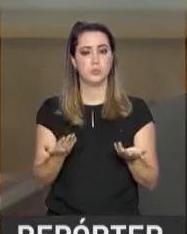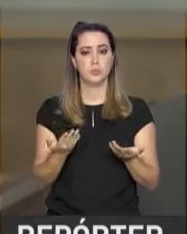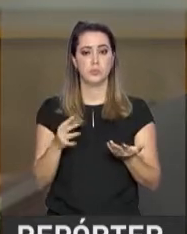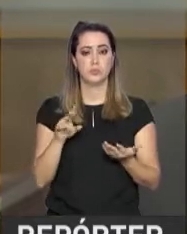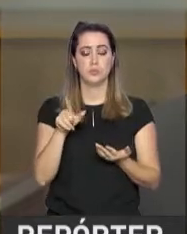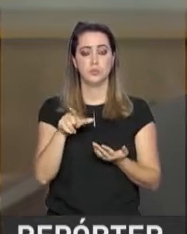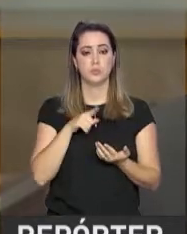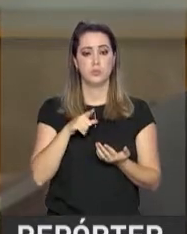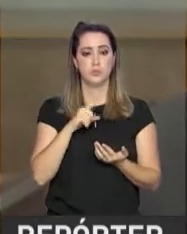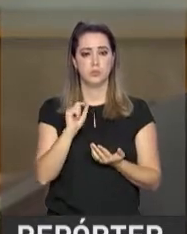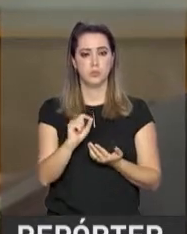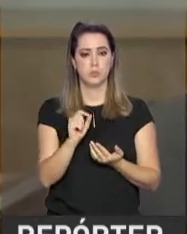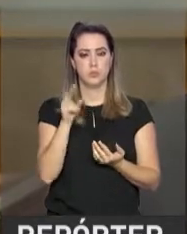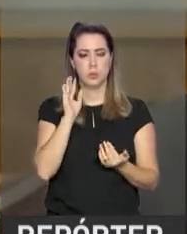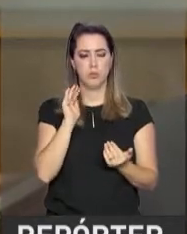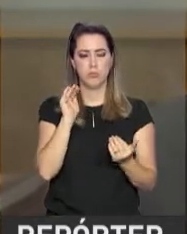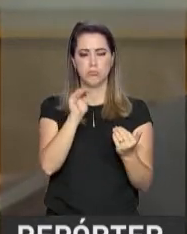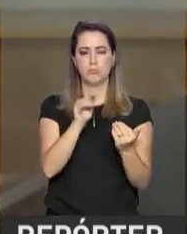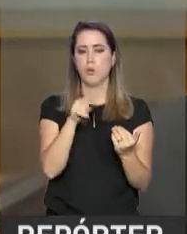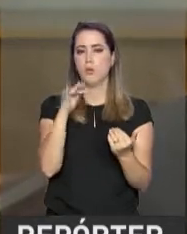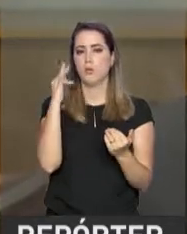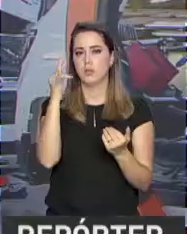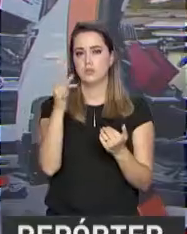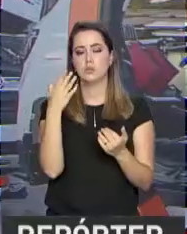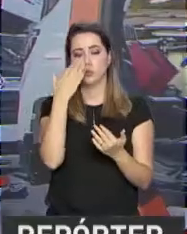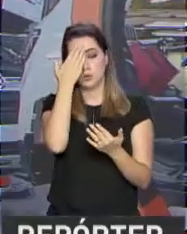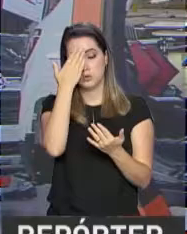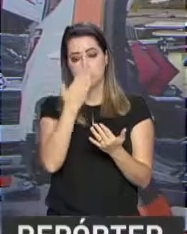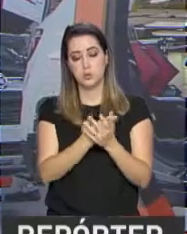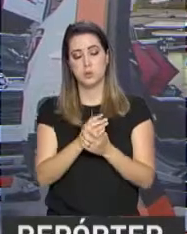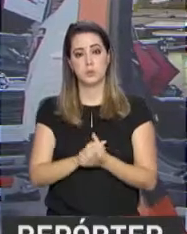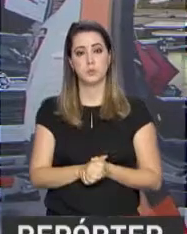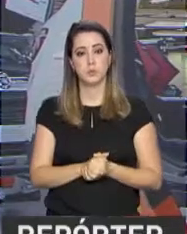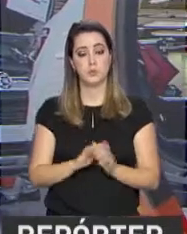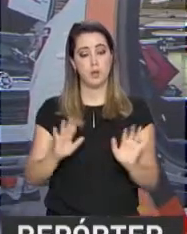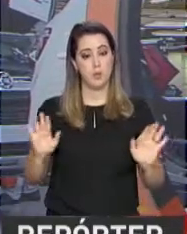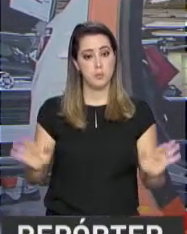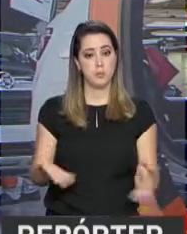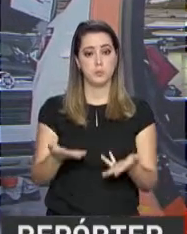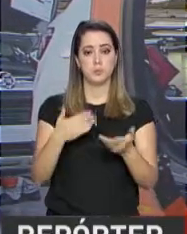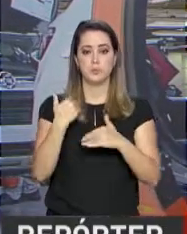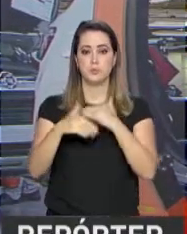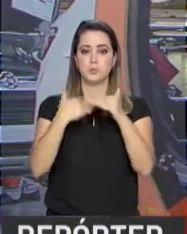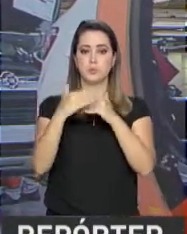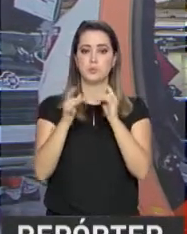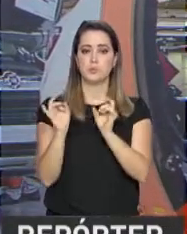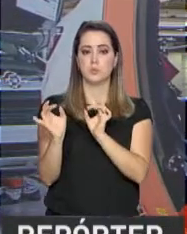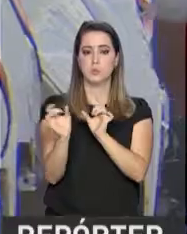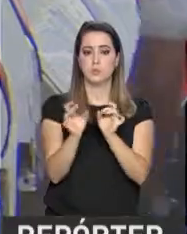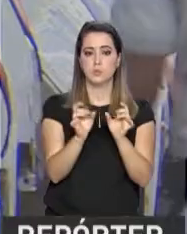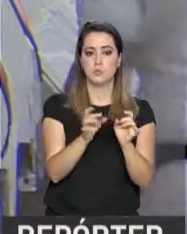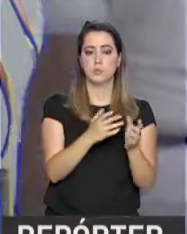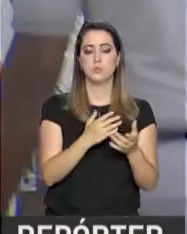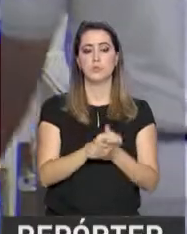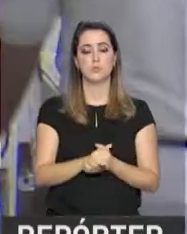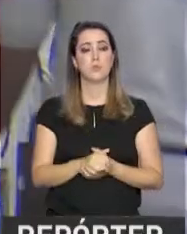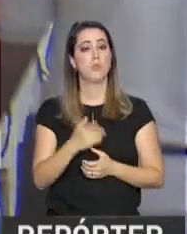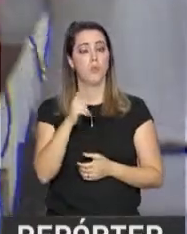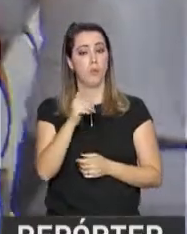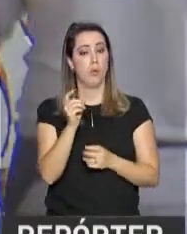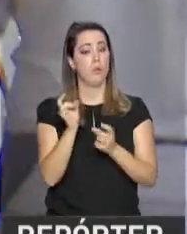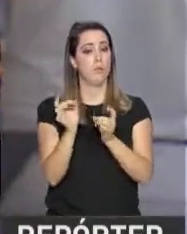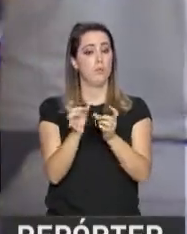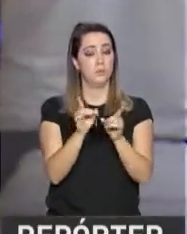seja, ele tem um olhar para o futuro com otimismo. A produção acompanhou o crescimento das vendas nas concessionárias.